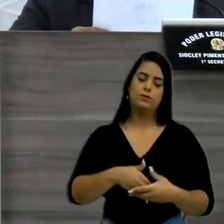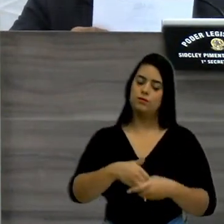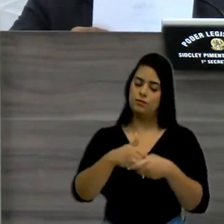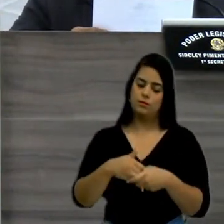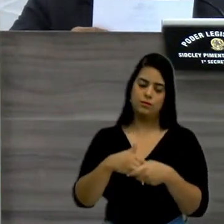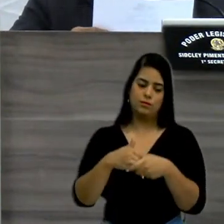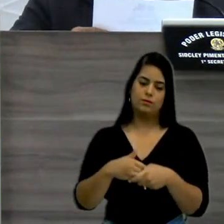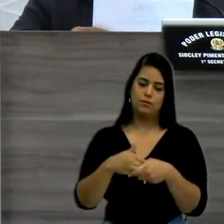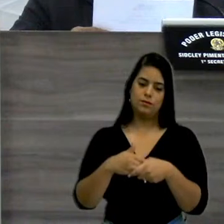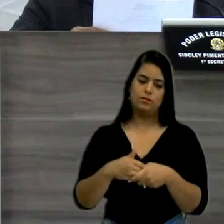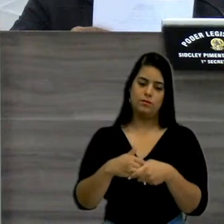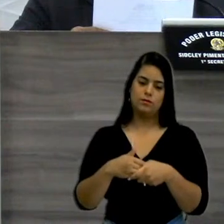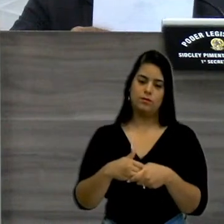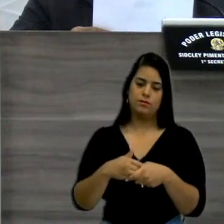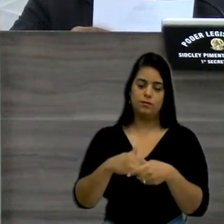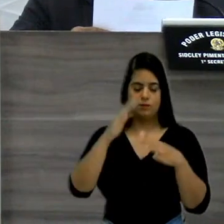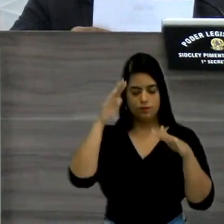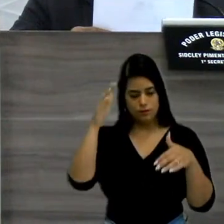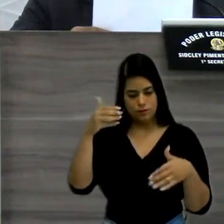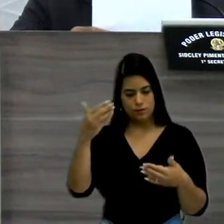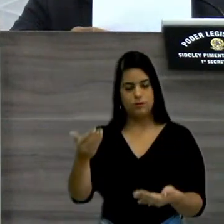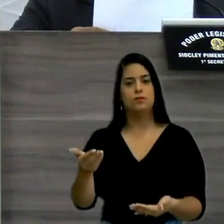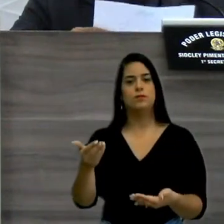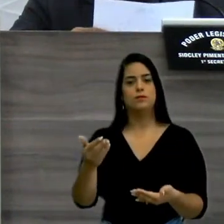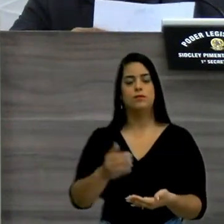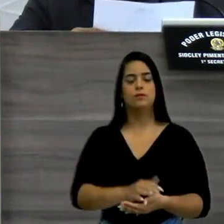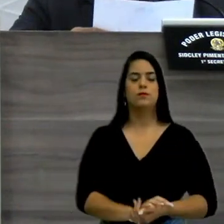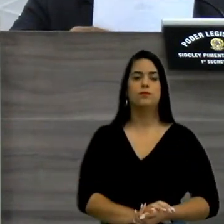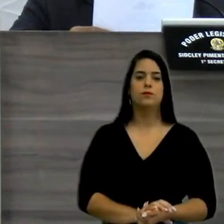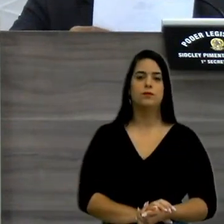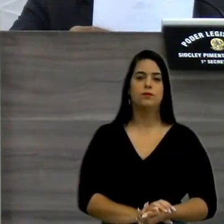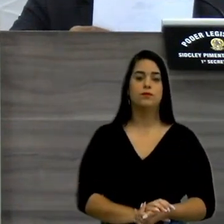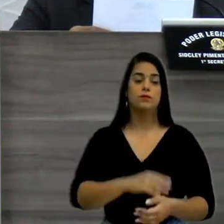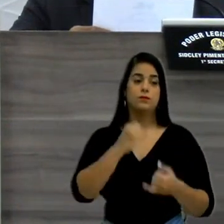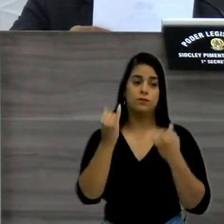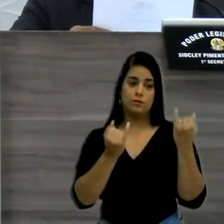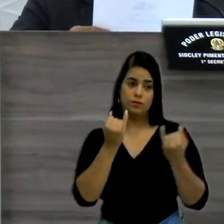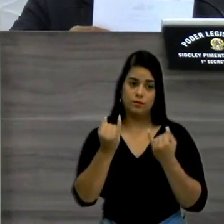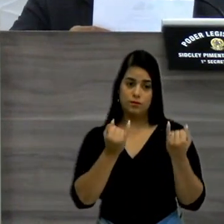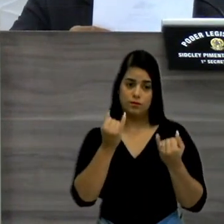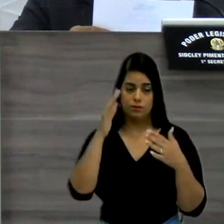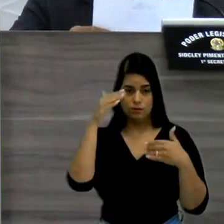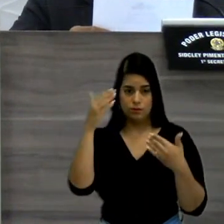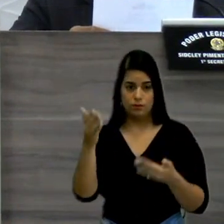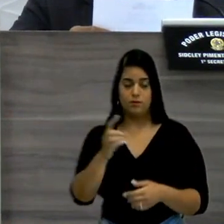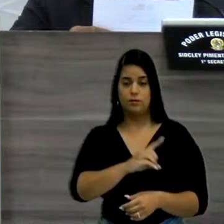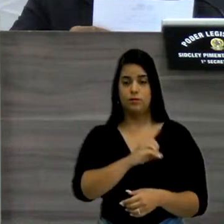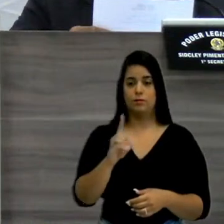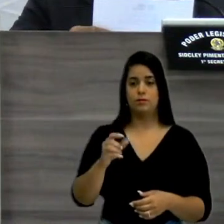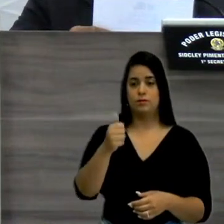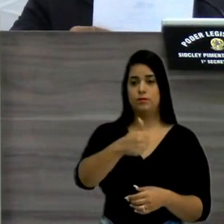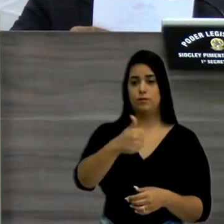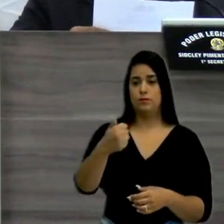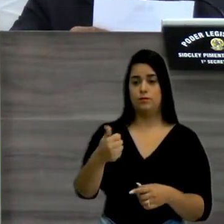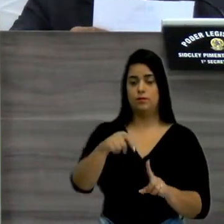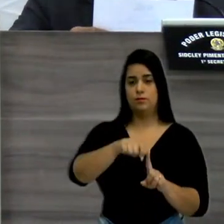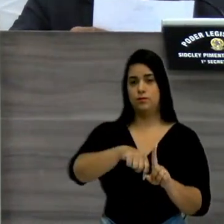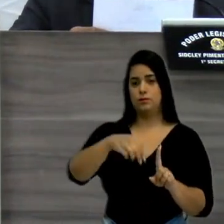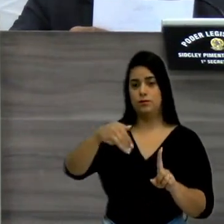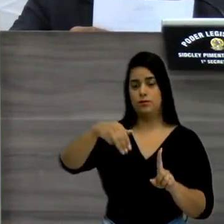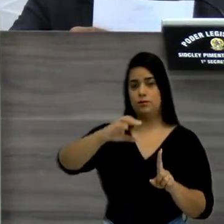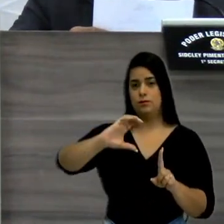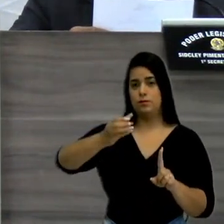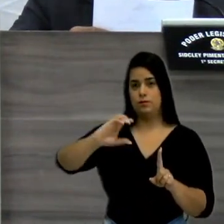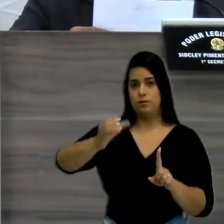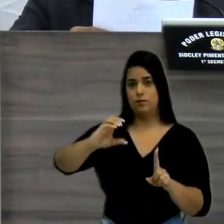de estilo, sirvo-me do presente expediente para informar a Vossa Excelência que no dia 11 de março do corrente ano,